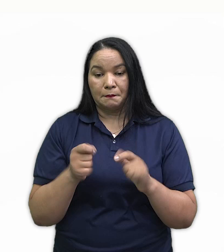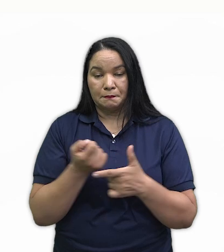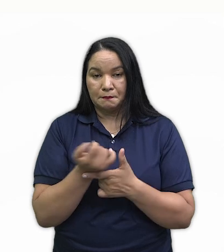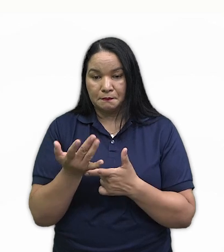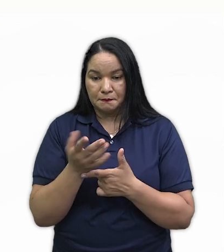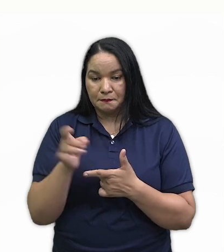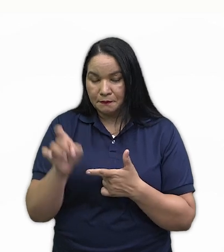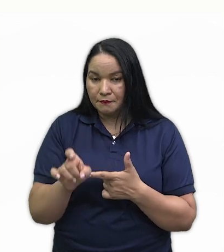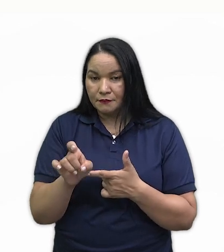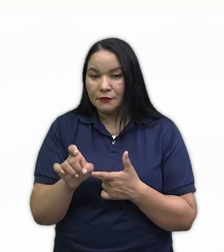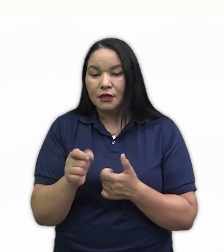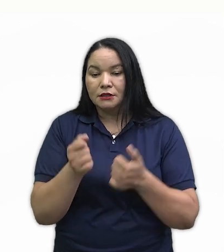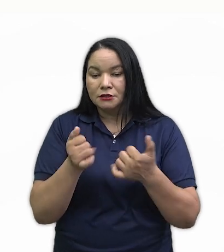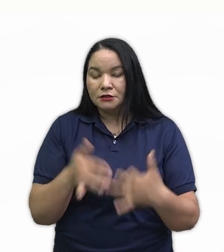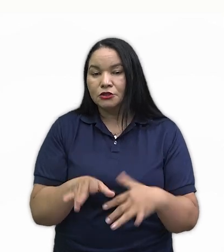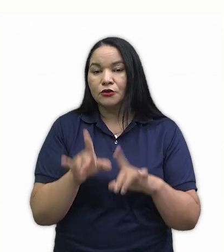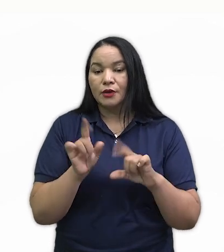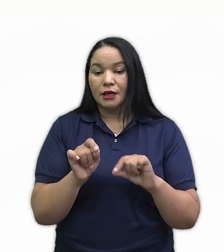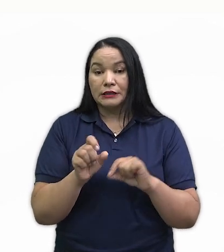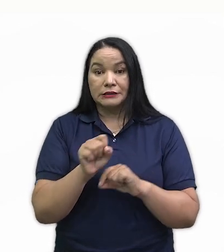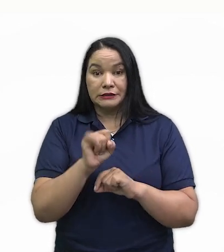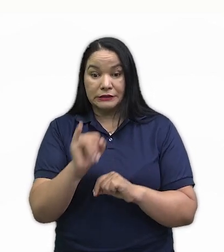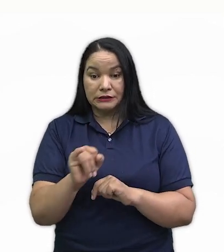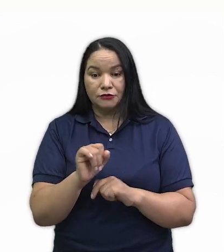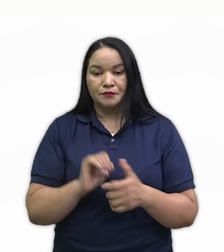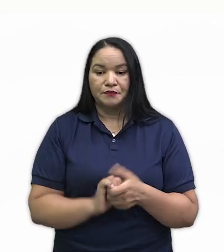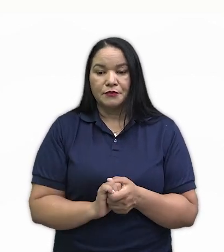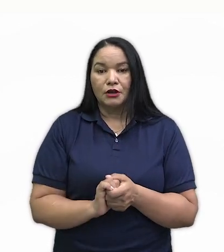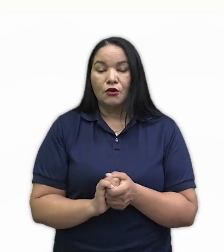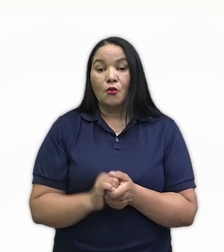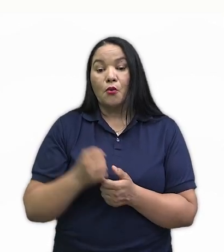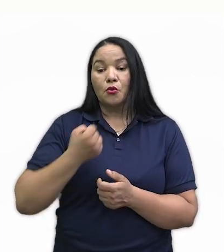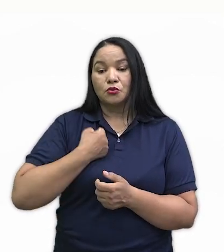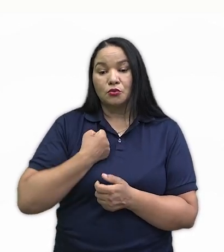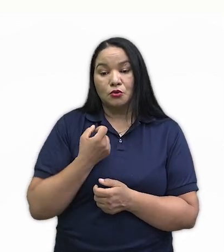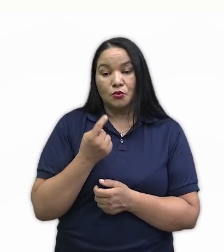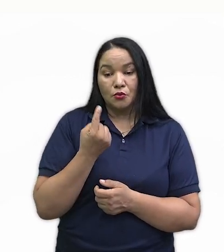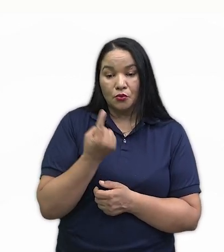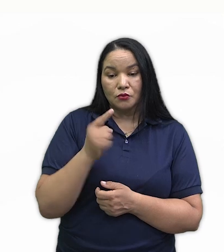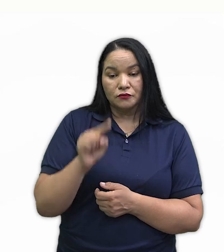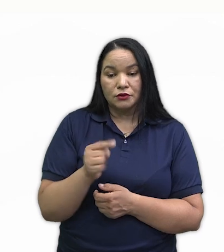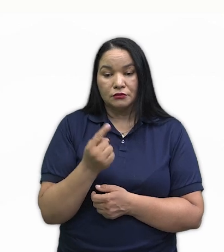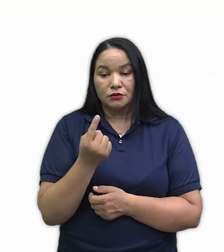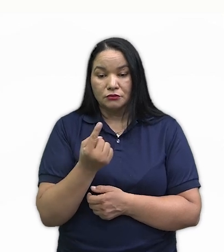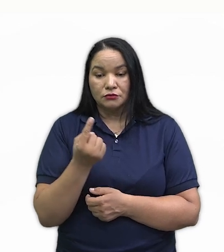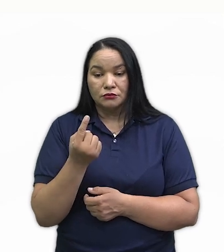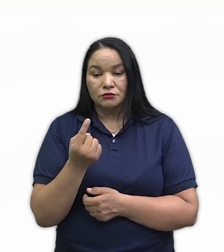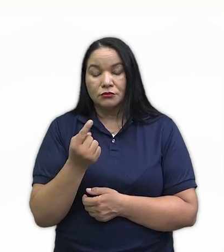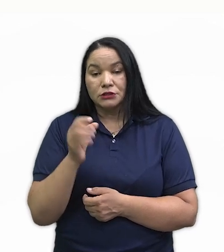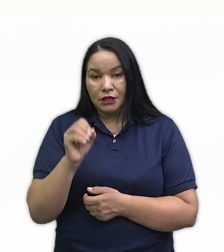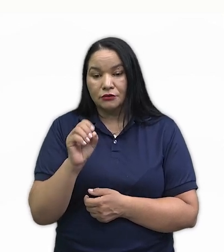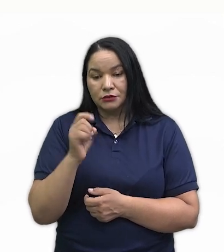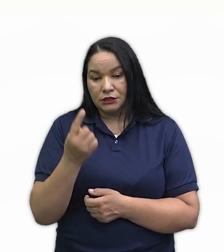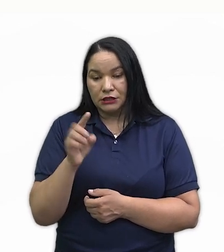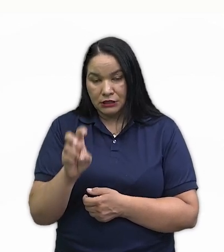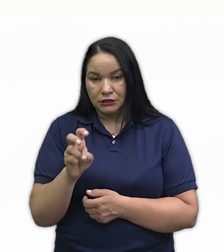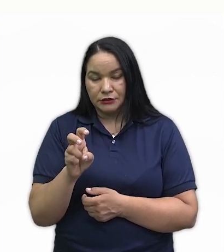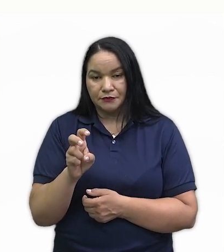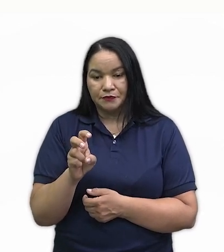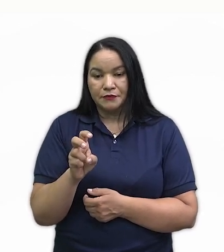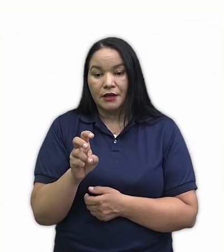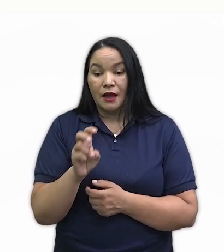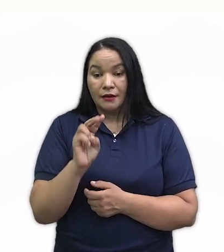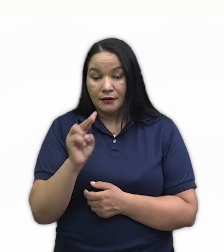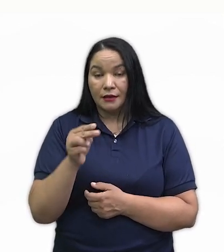logaritmo, me diz que quando logaritmando, que é esse 1,015, está elevado a